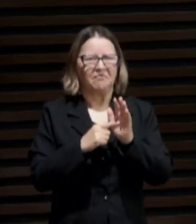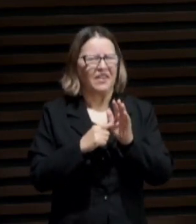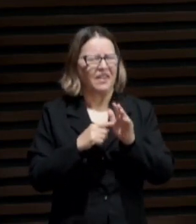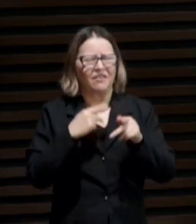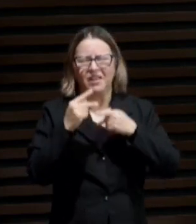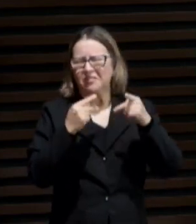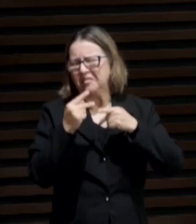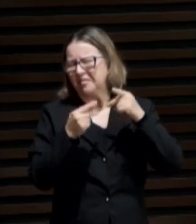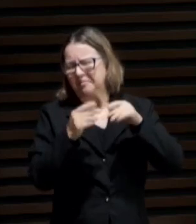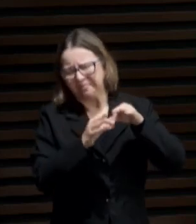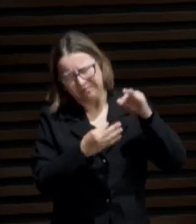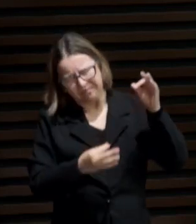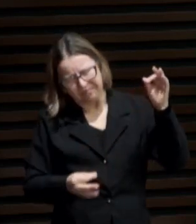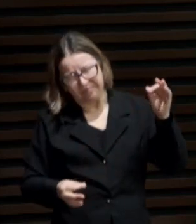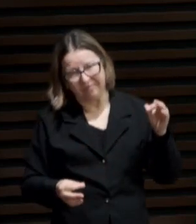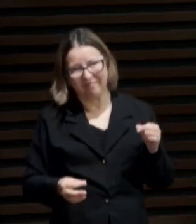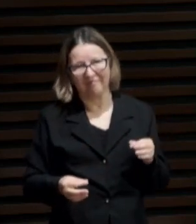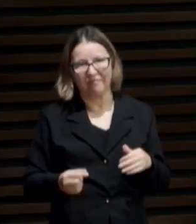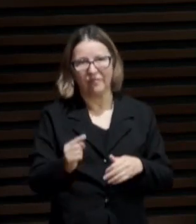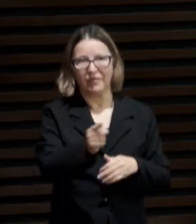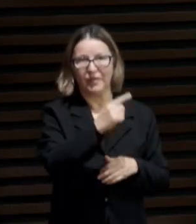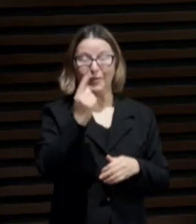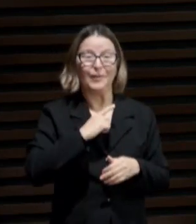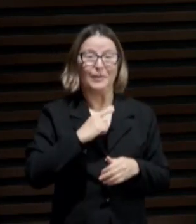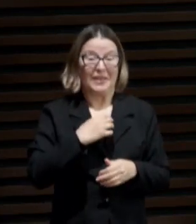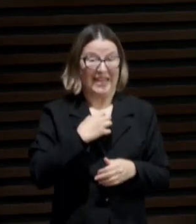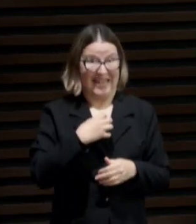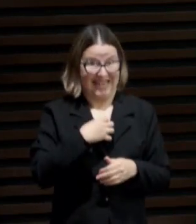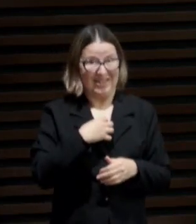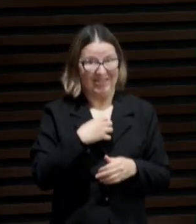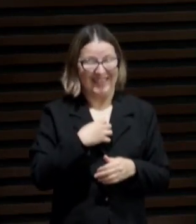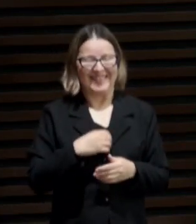somos, por natureza, verborrágicos, gostamos muito de falar.